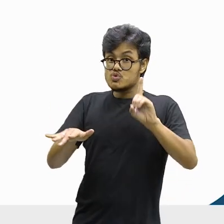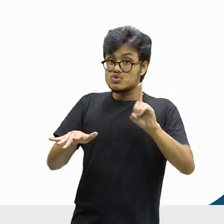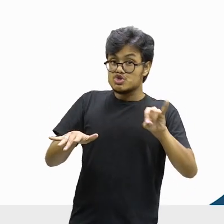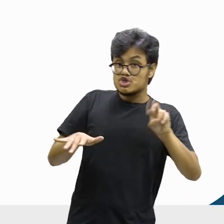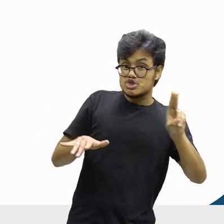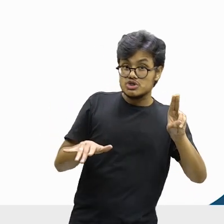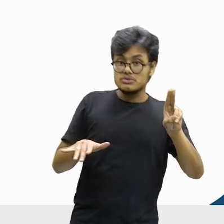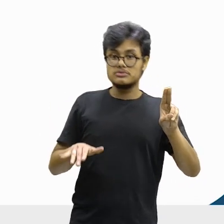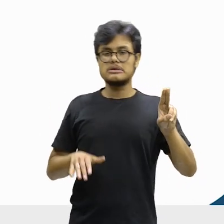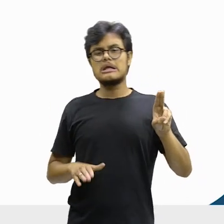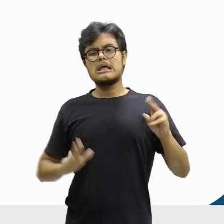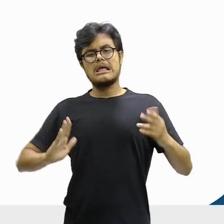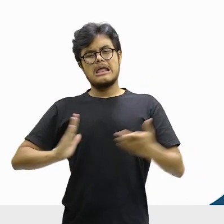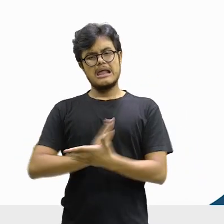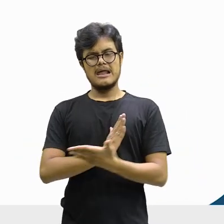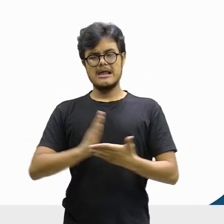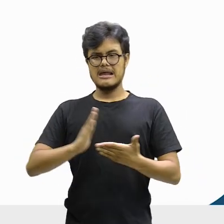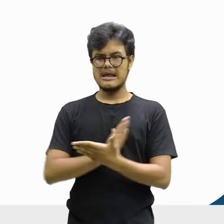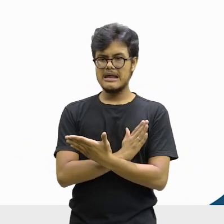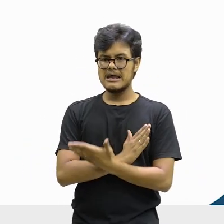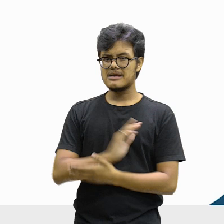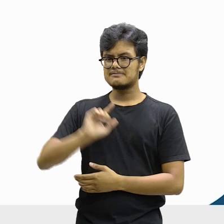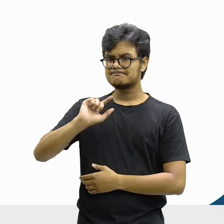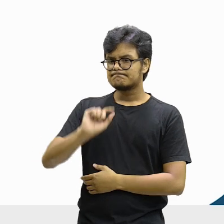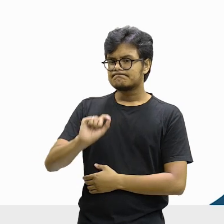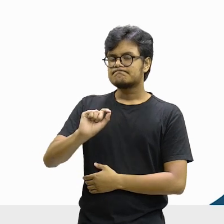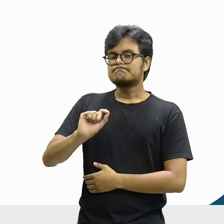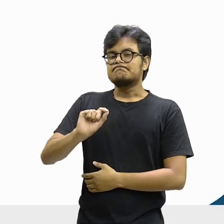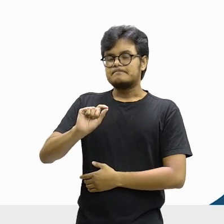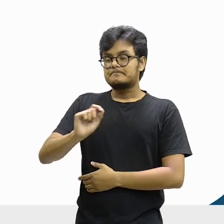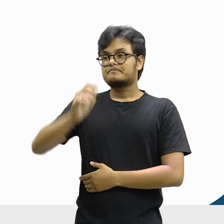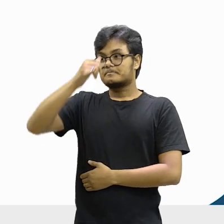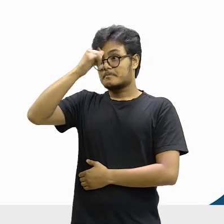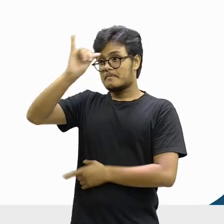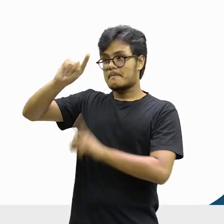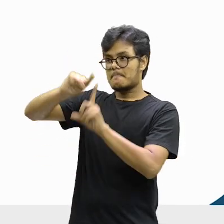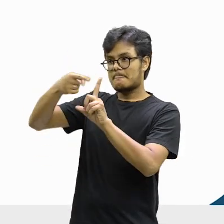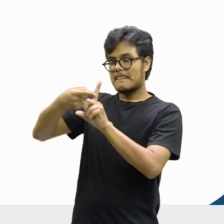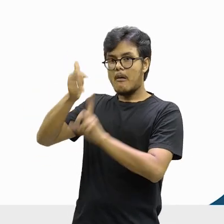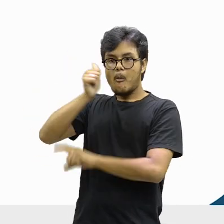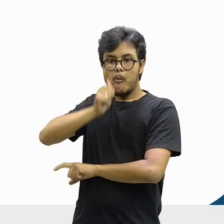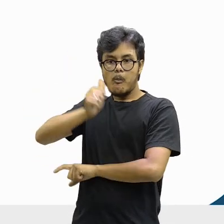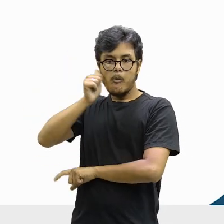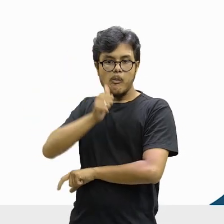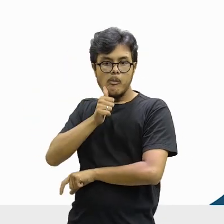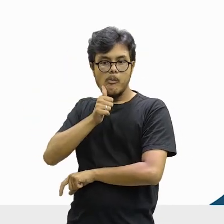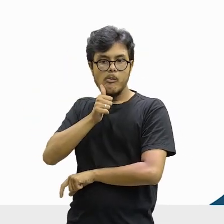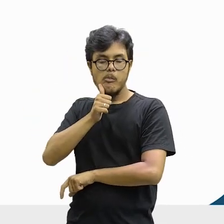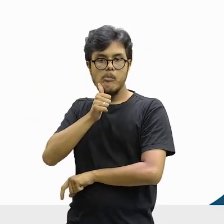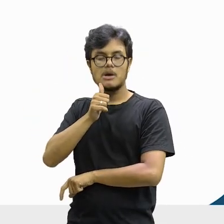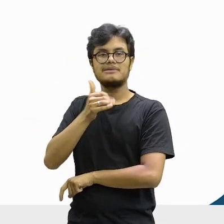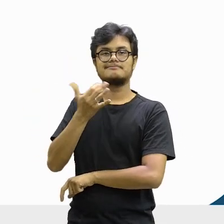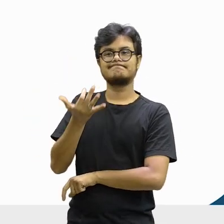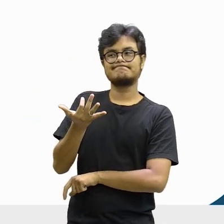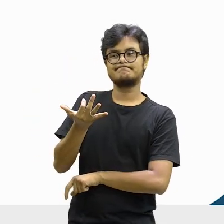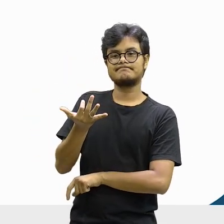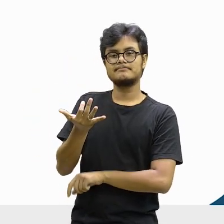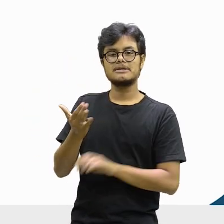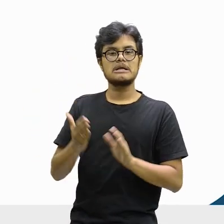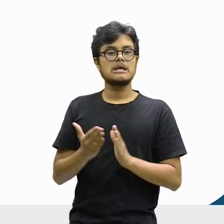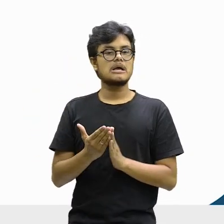uma opção de método contraceptivo feminino reversível de longa duração